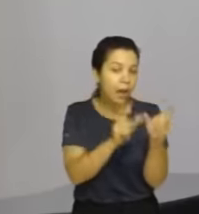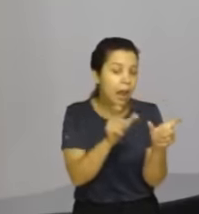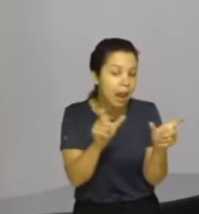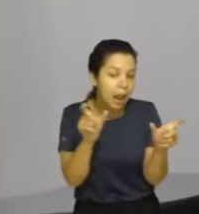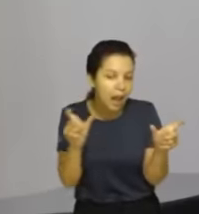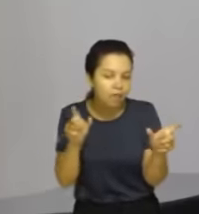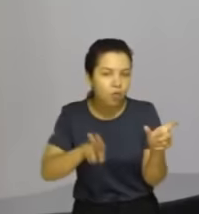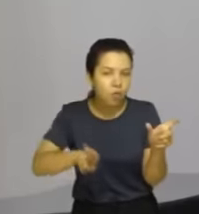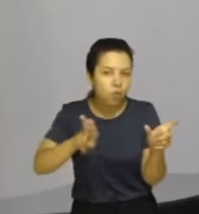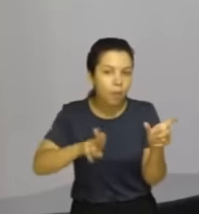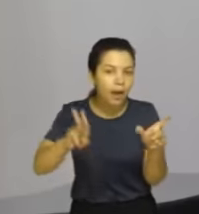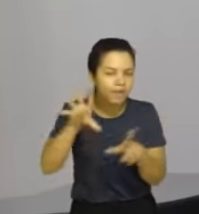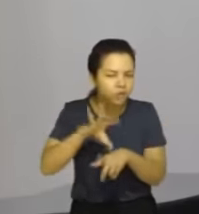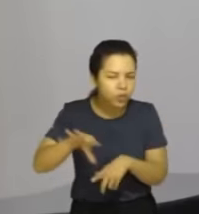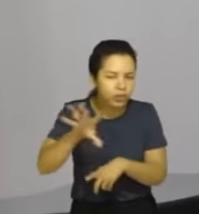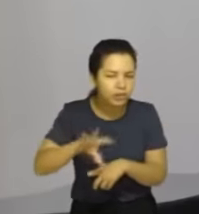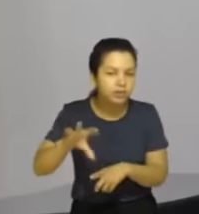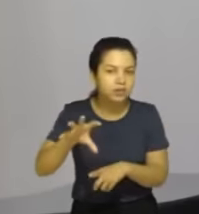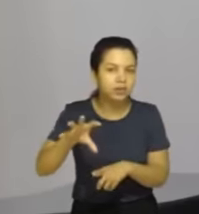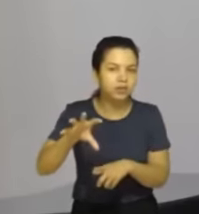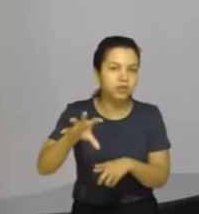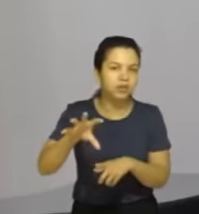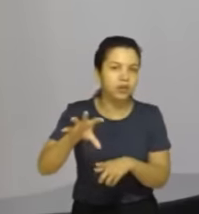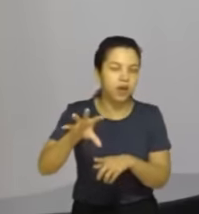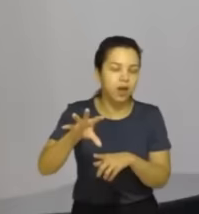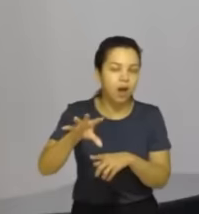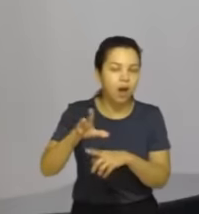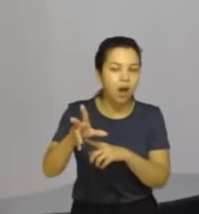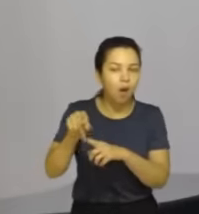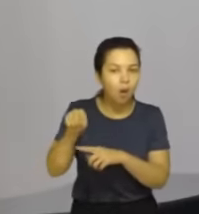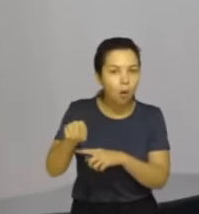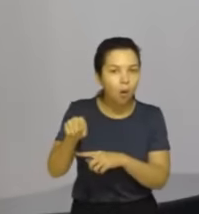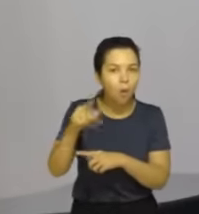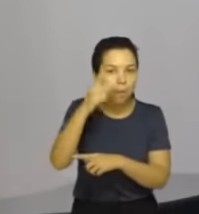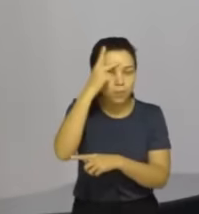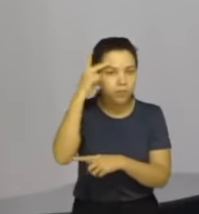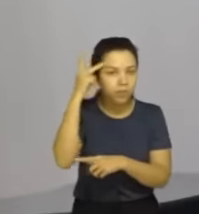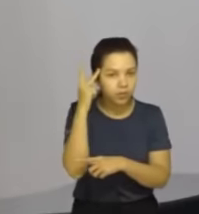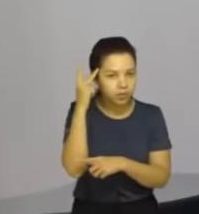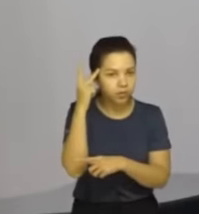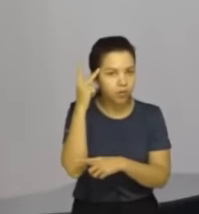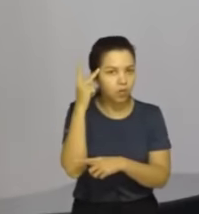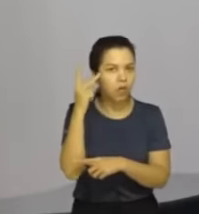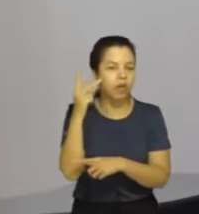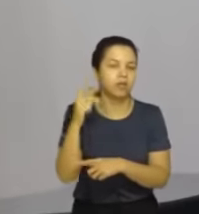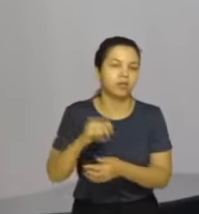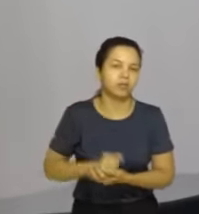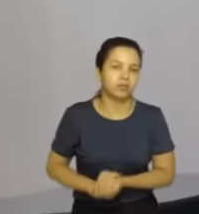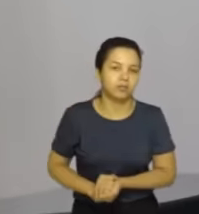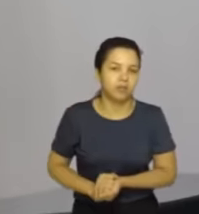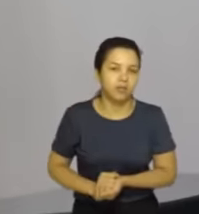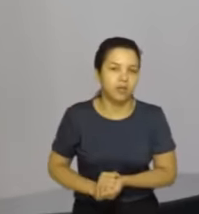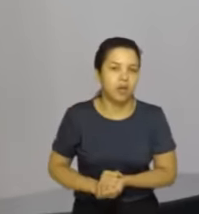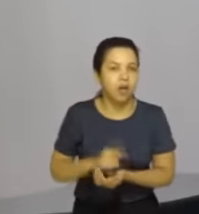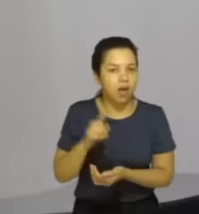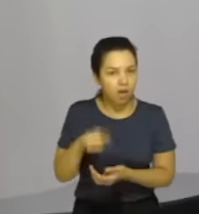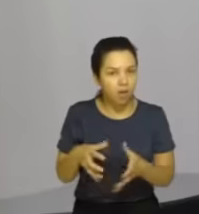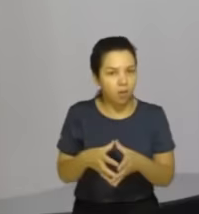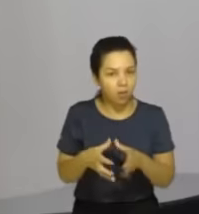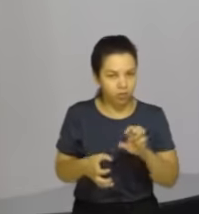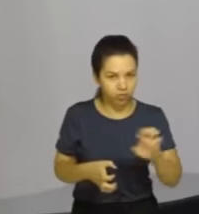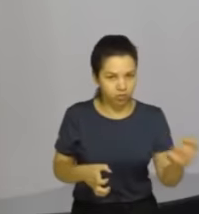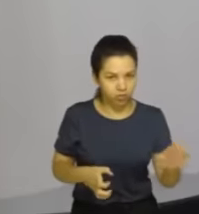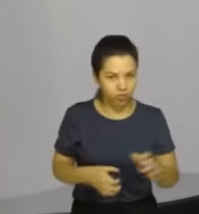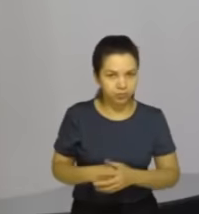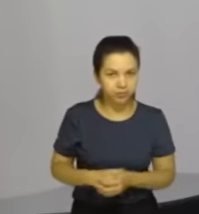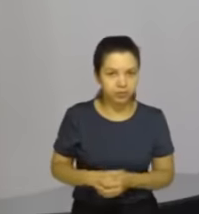influenciar a opinião pública em relação e em direção a uma certa narrativa, geralmente de esquerda. E ele